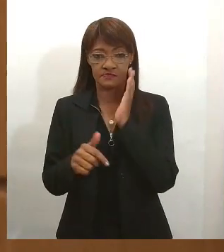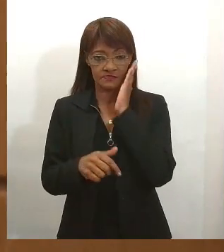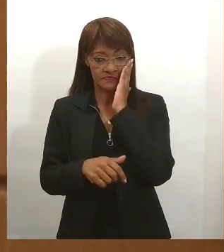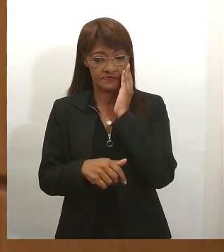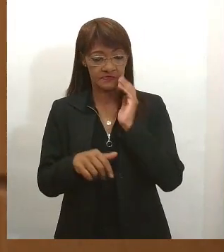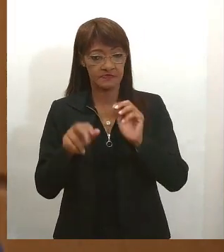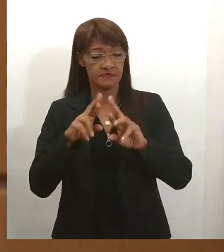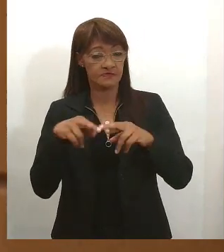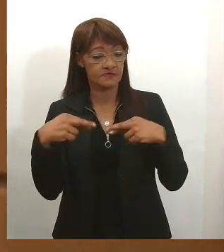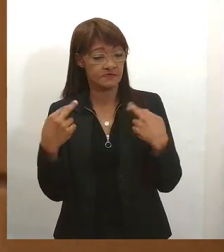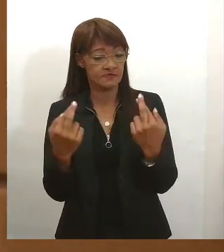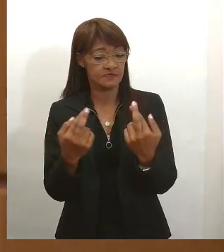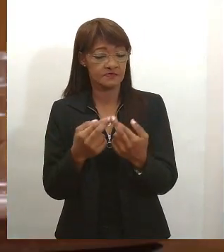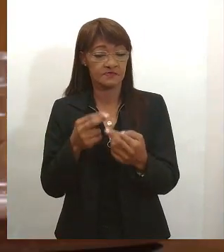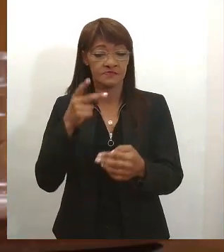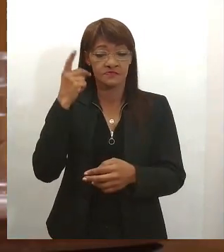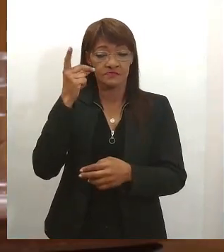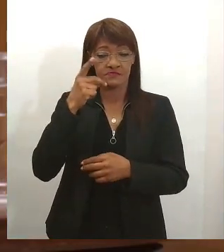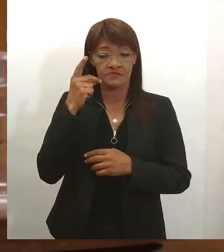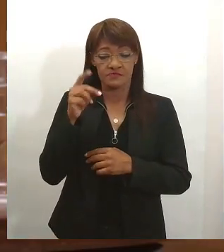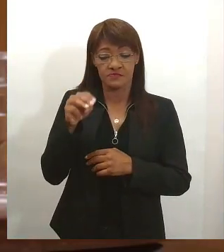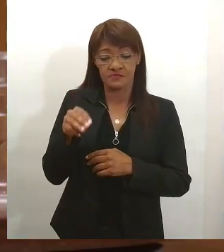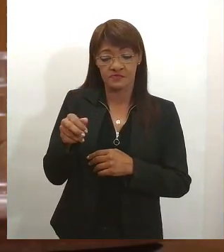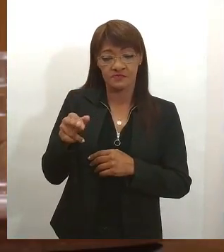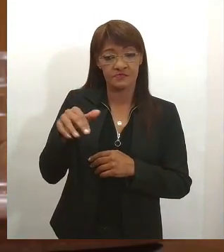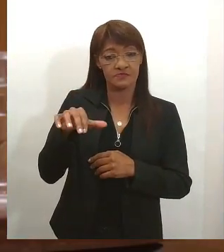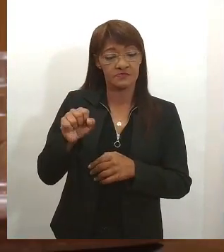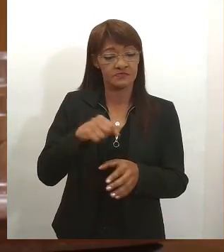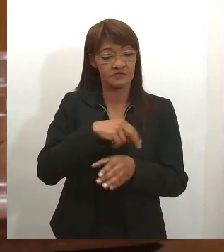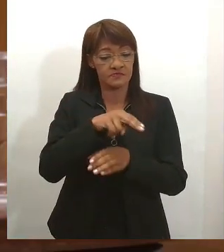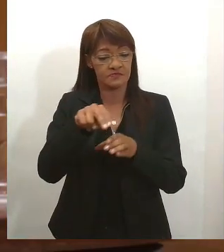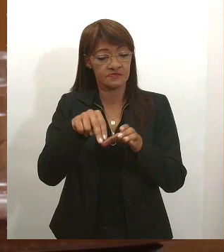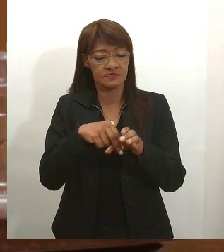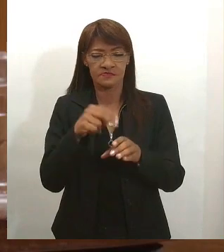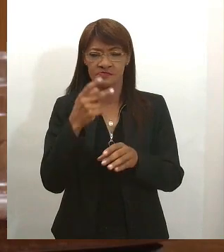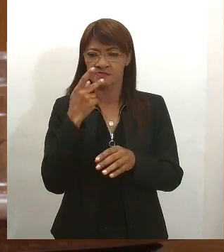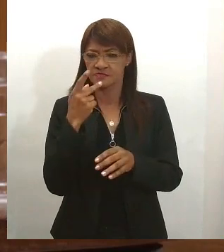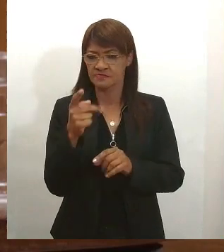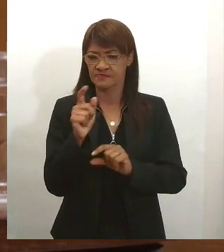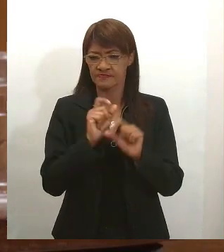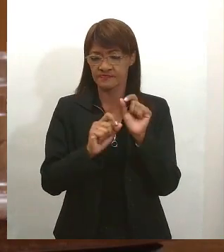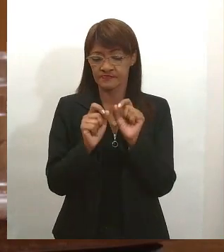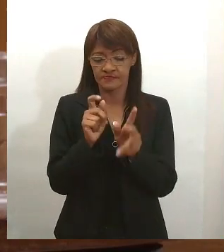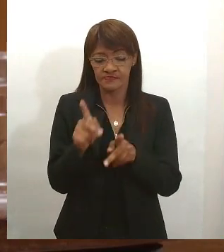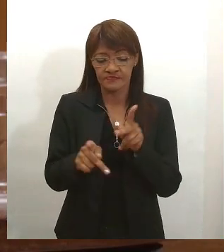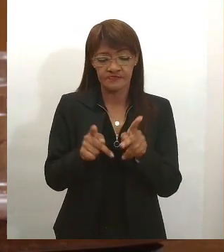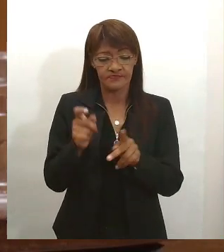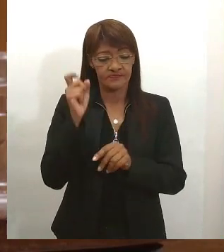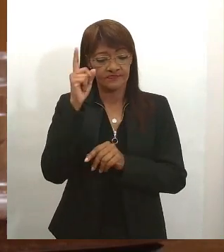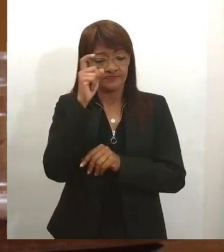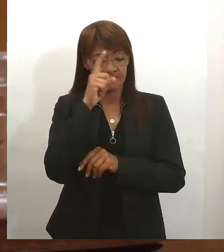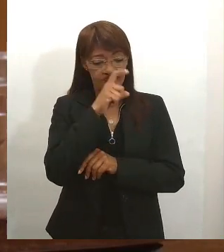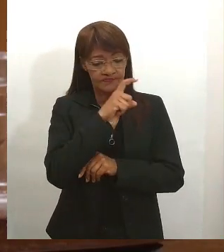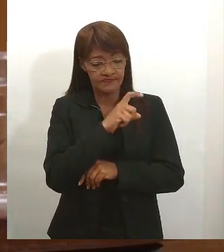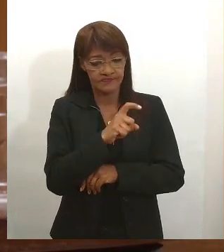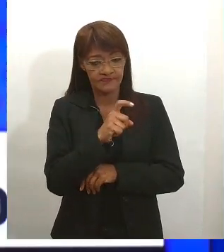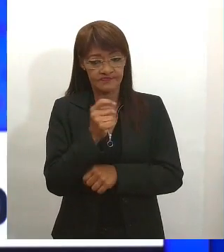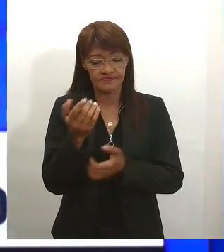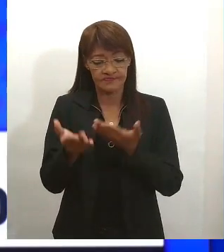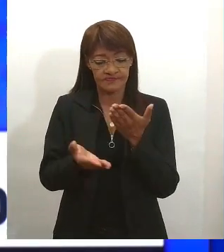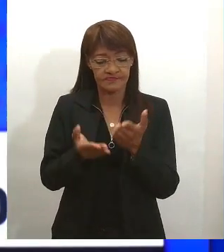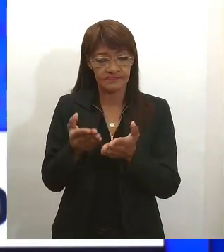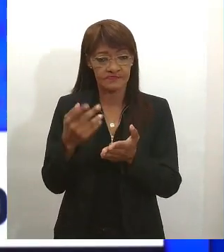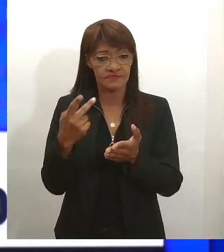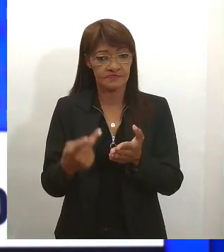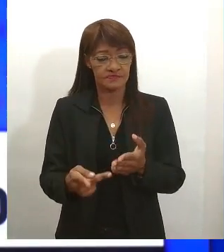ocupou a tribuna para falar sobre a dificuldade da população sergipana conseguir tratamento de câncer no estado. O parlamentar exibiu